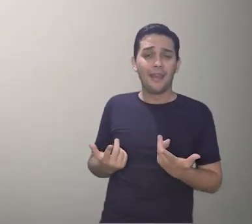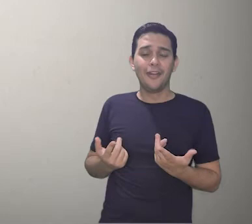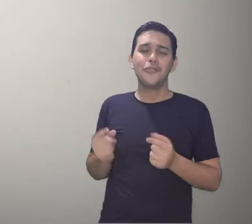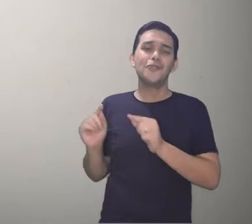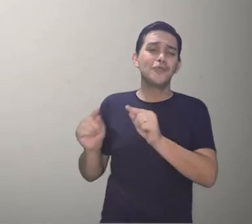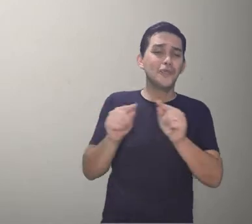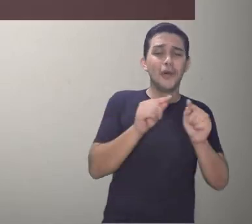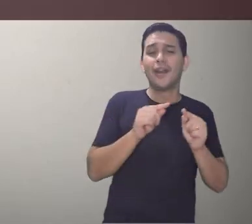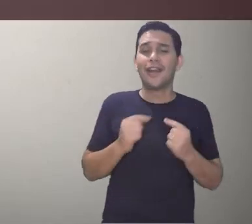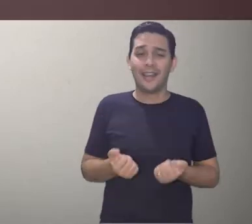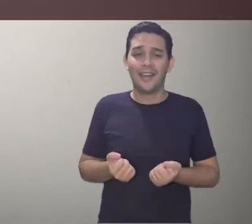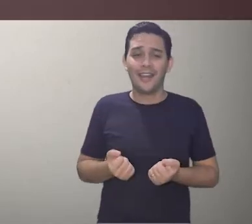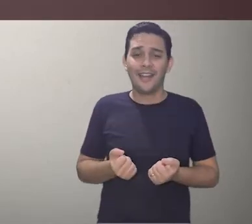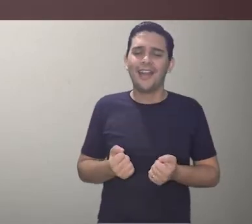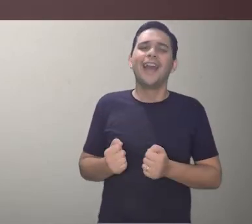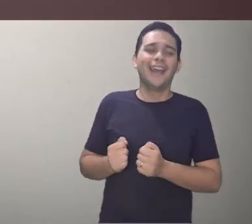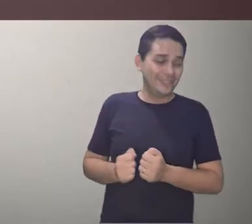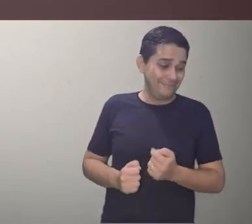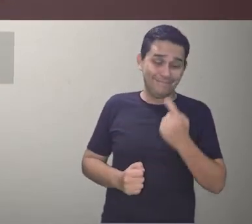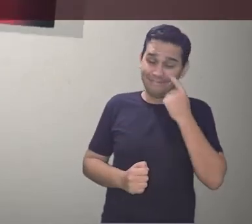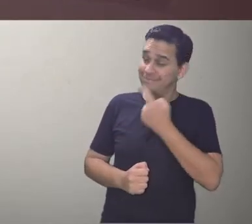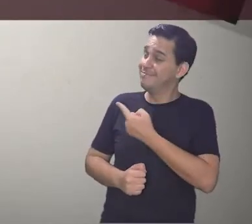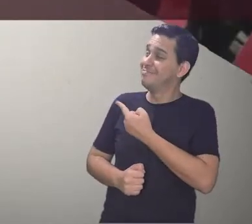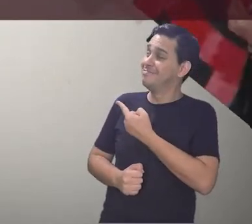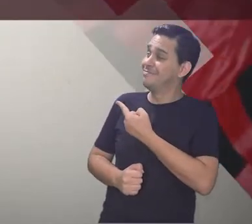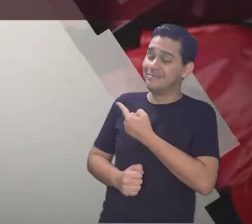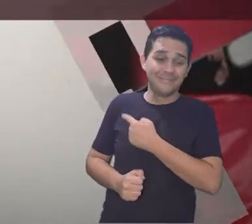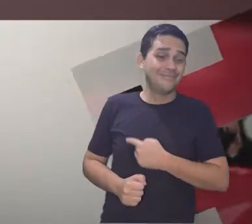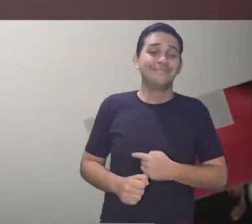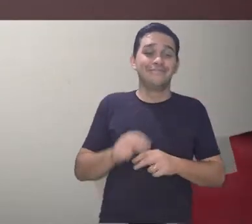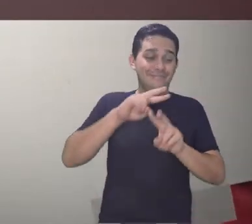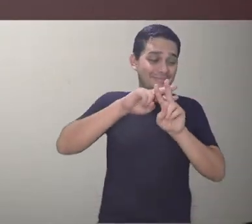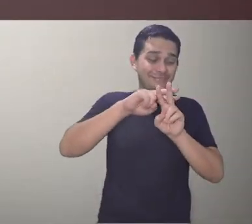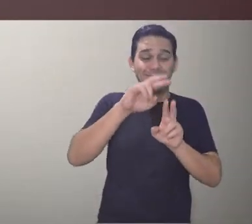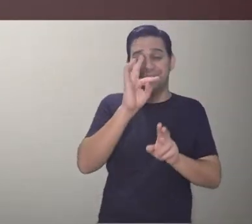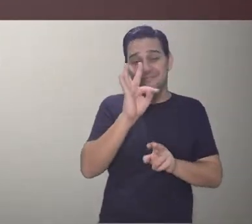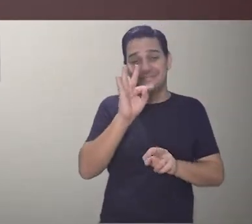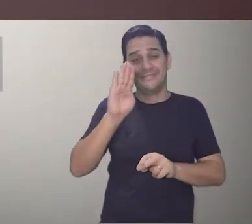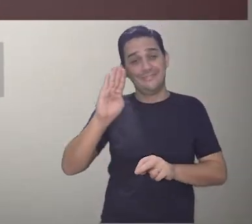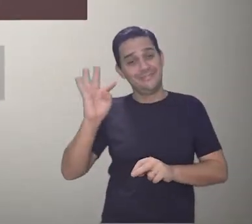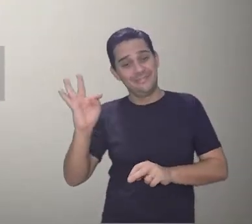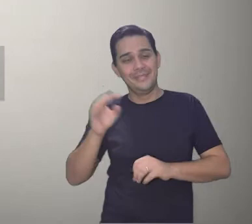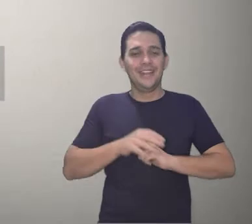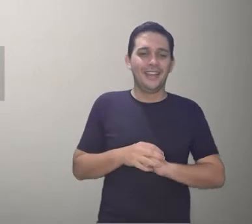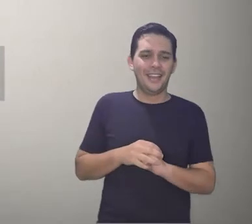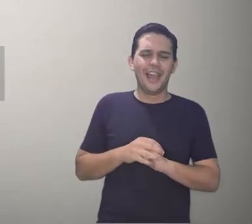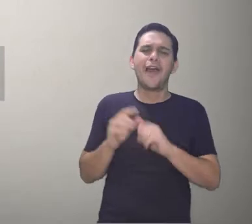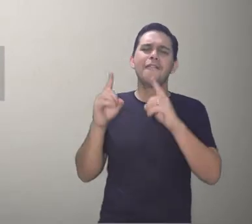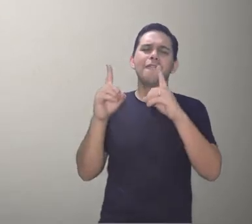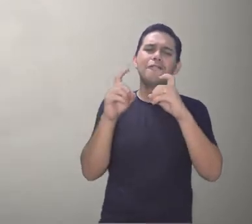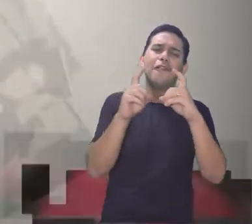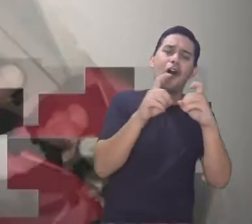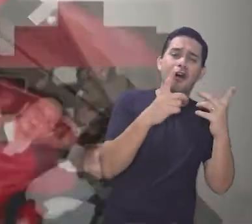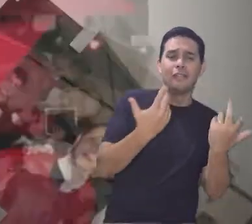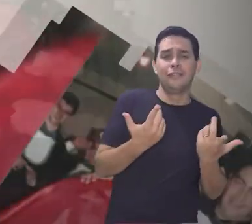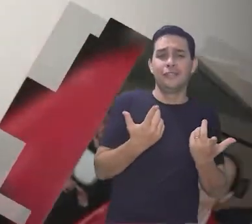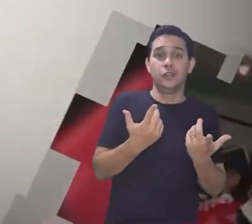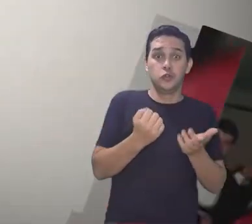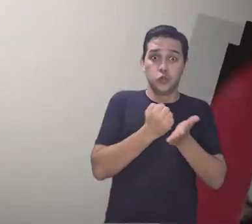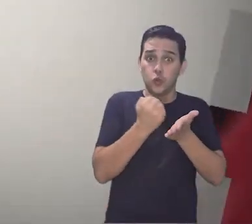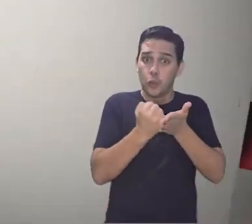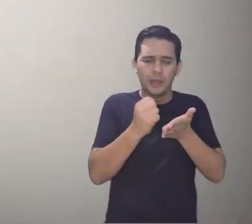no melhor estilo Throwback Thursday, o famoso TBT. São fotos e documentos